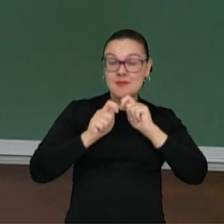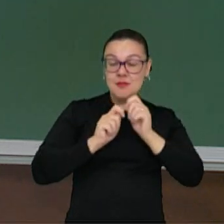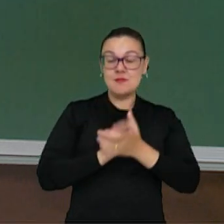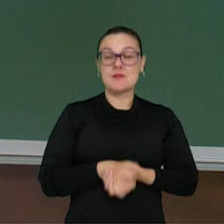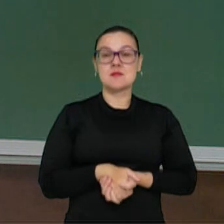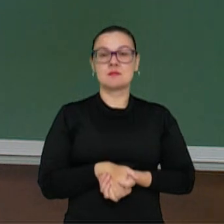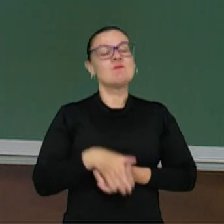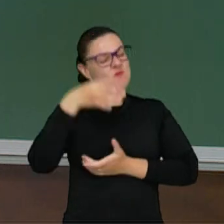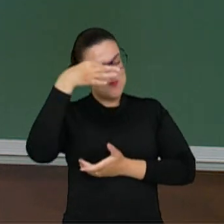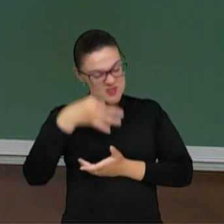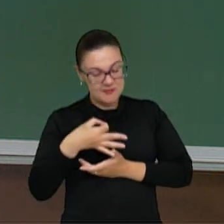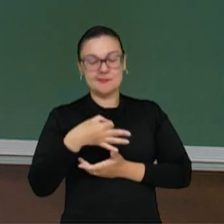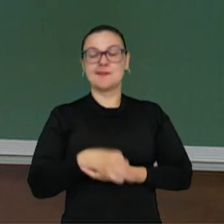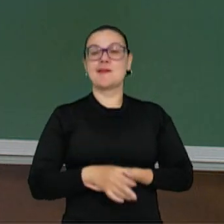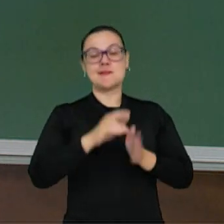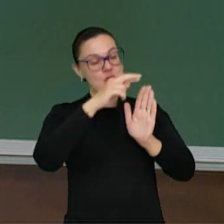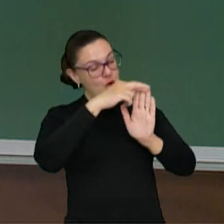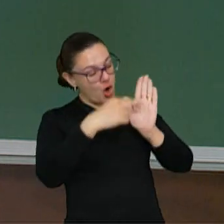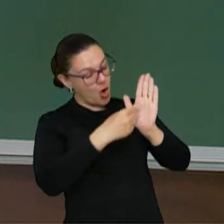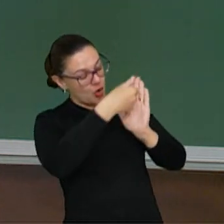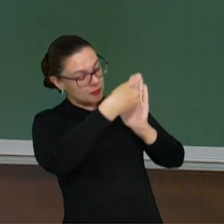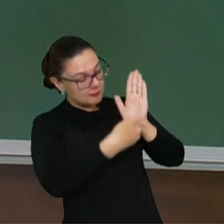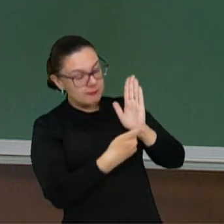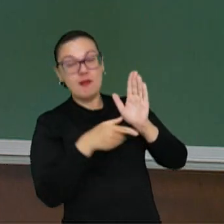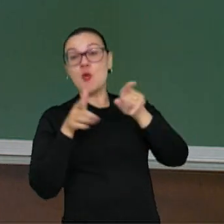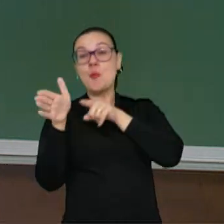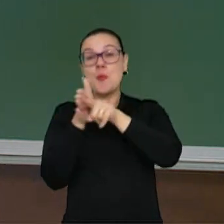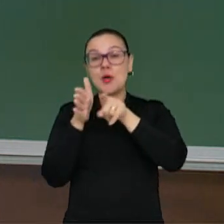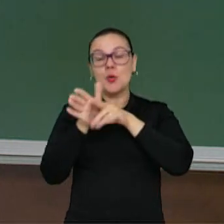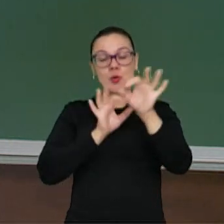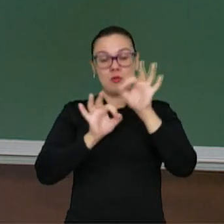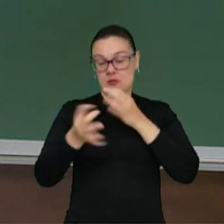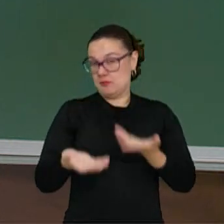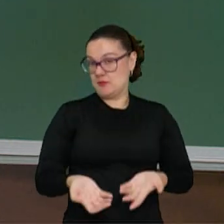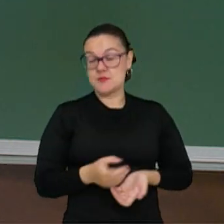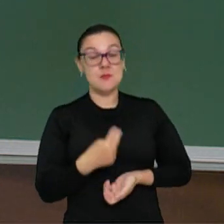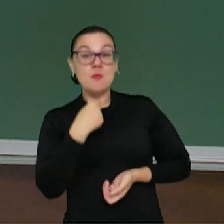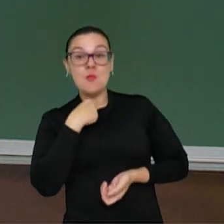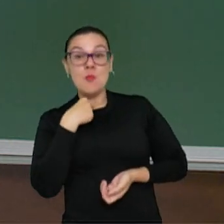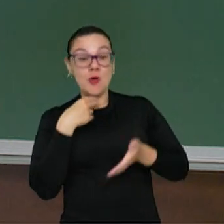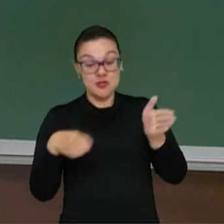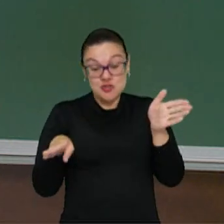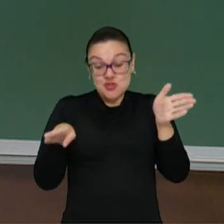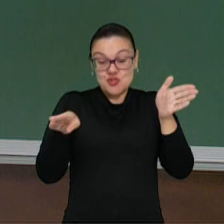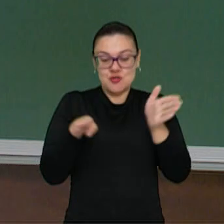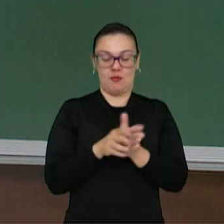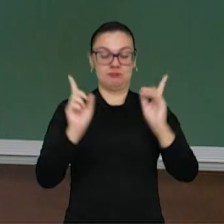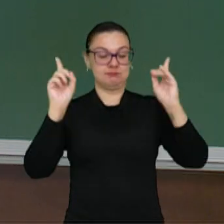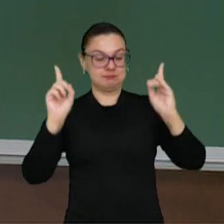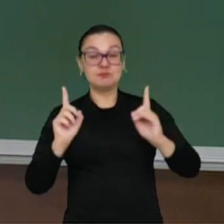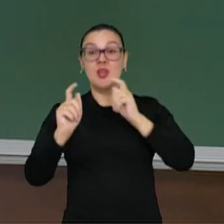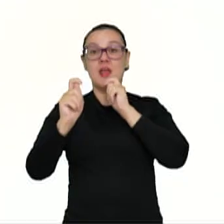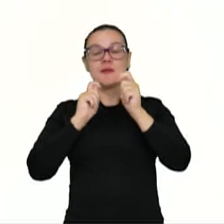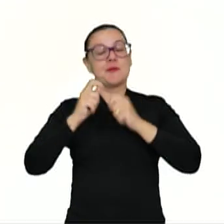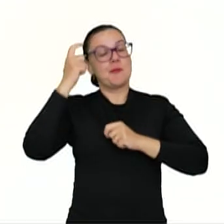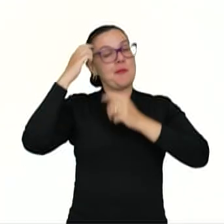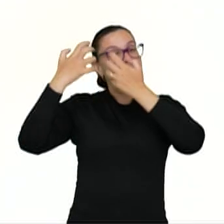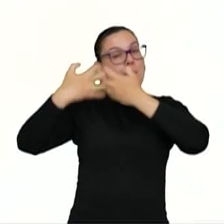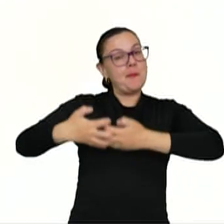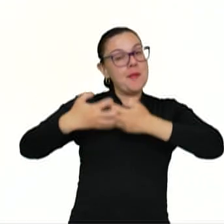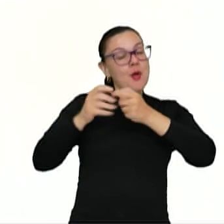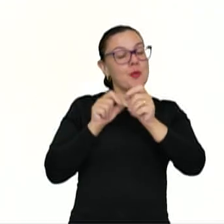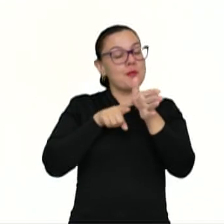Com certeza é um roteiro organizador das perguntas. Você não pode ir fazer uma entrevista sem antes você pensar o que você